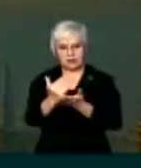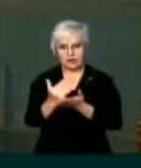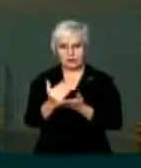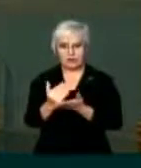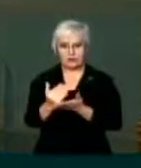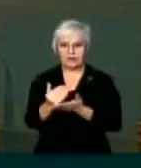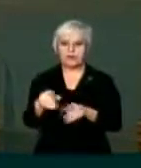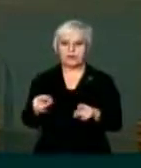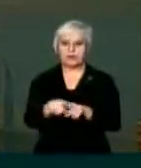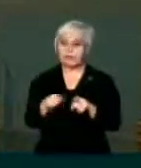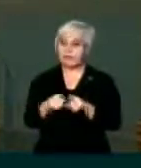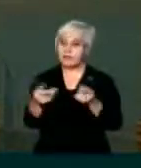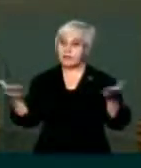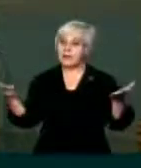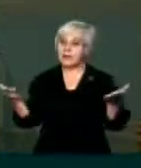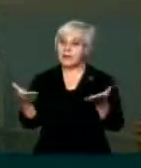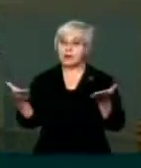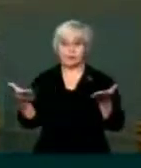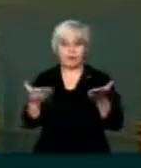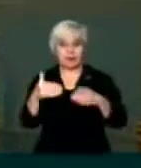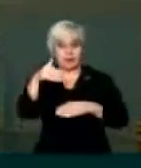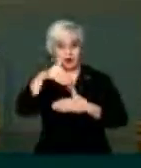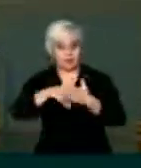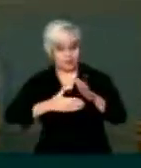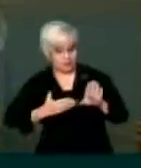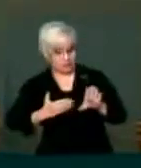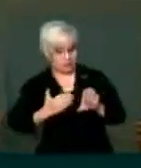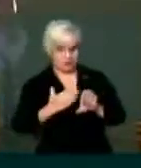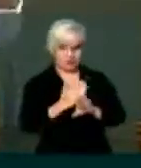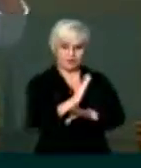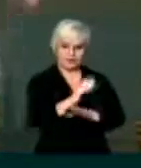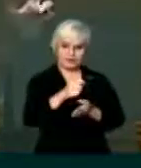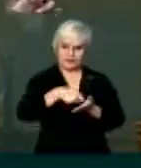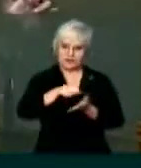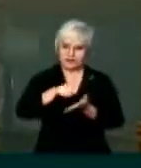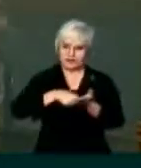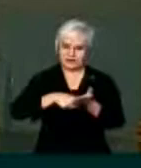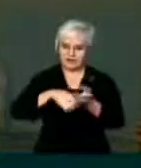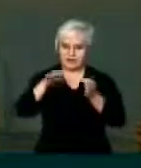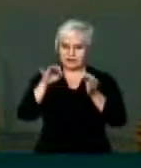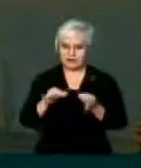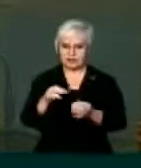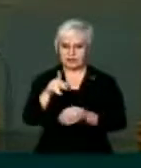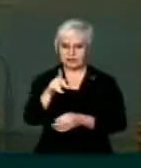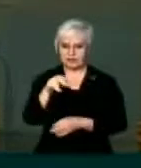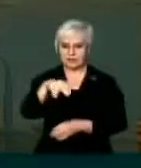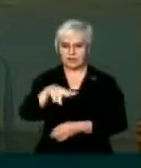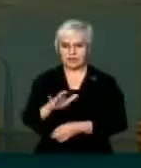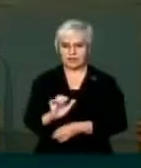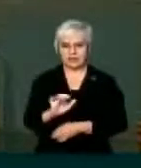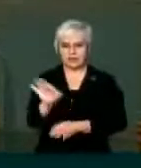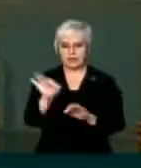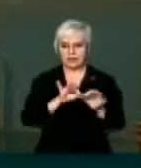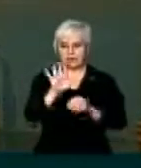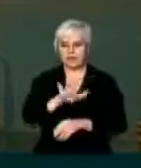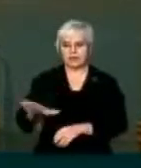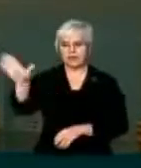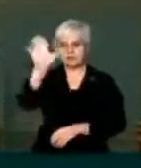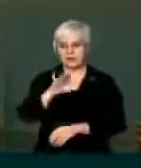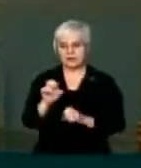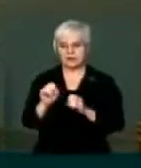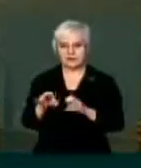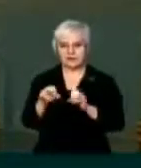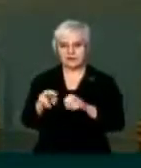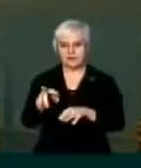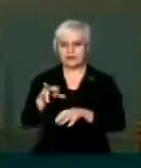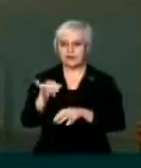E efetivamente agora, a votação, aprovação e sanção sem vetos do Plano Nacional de Educação, que regerá